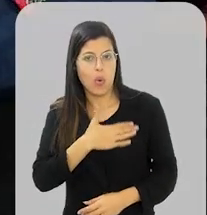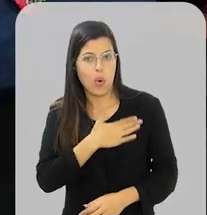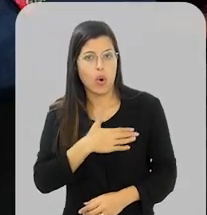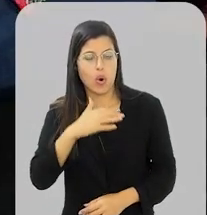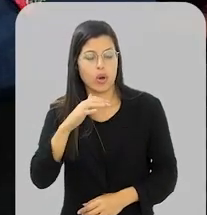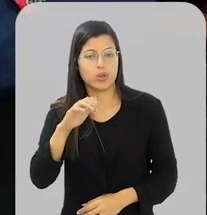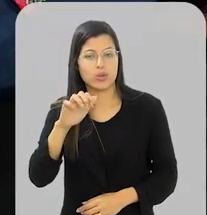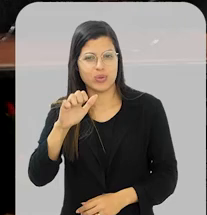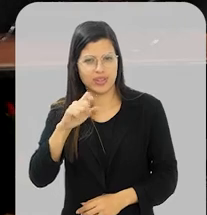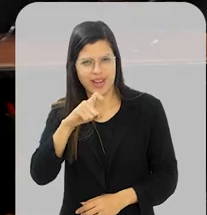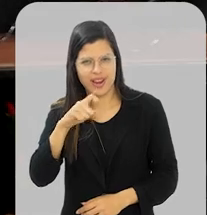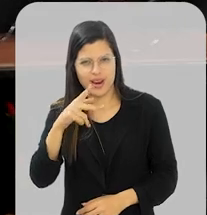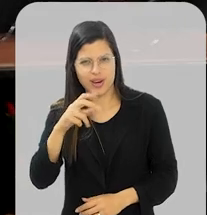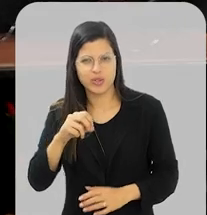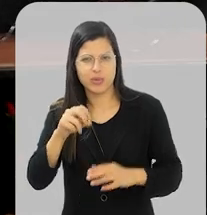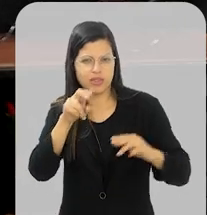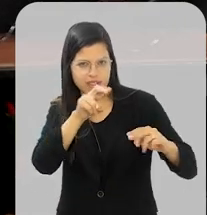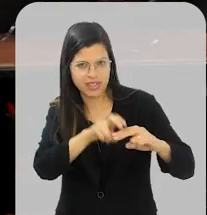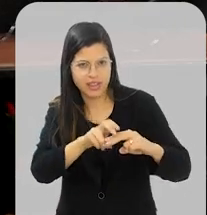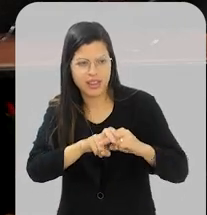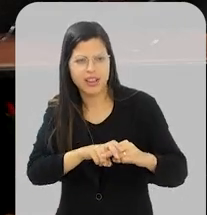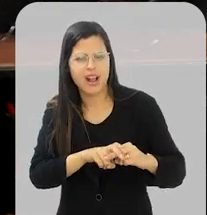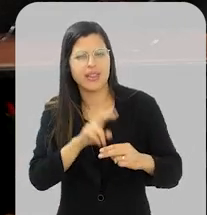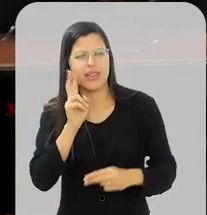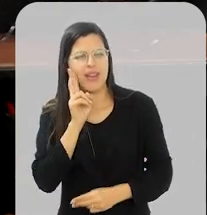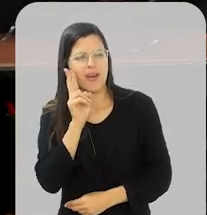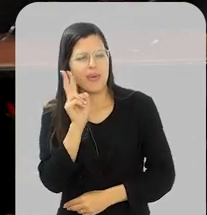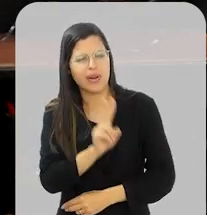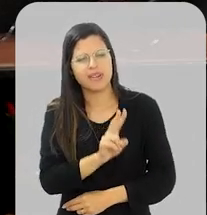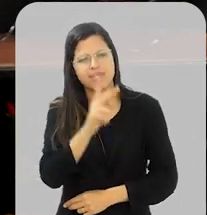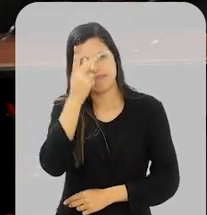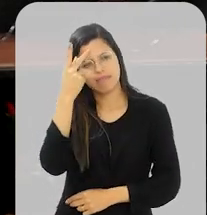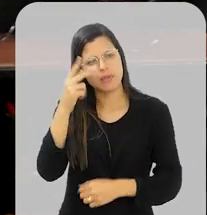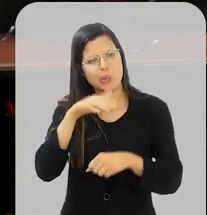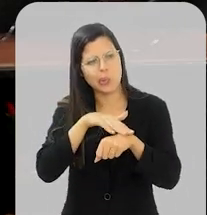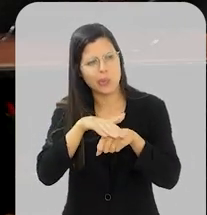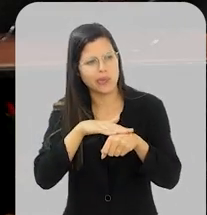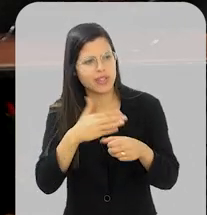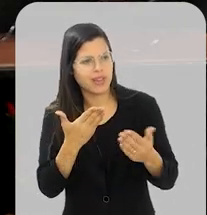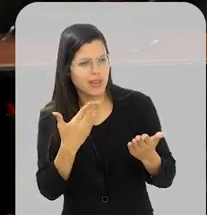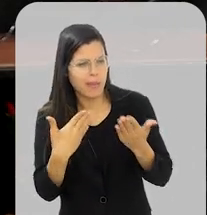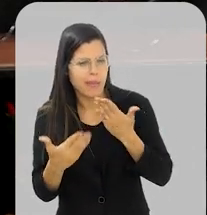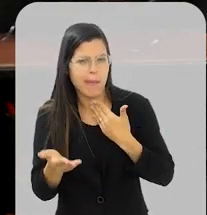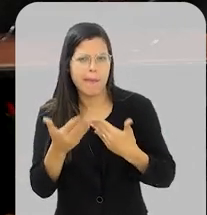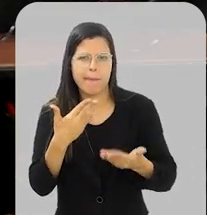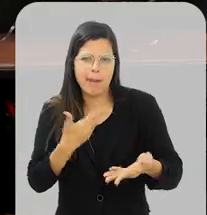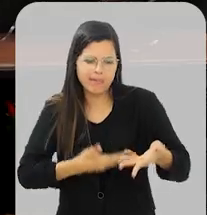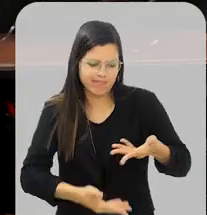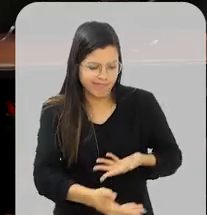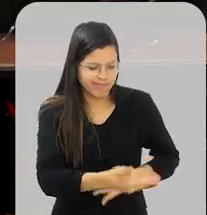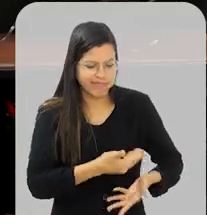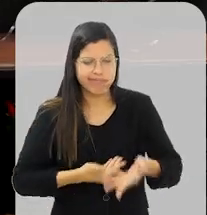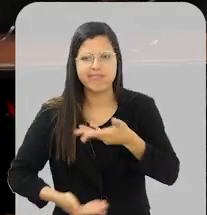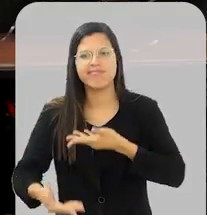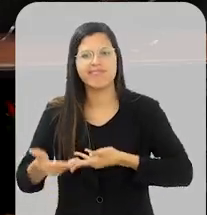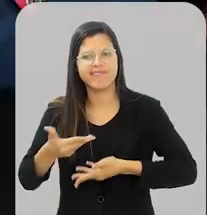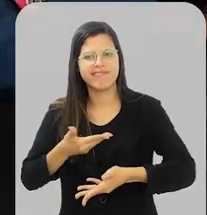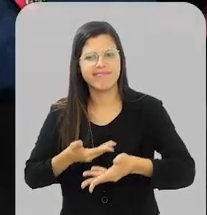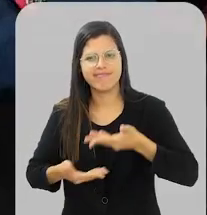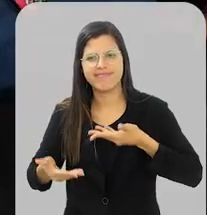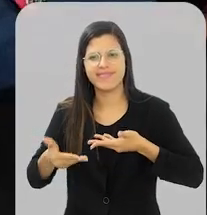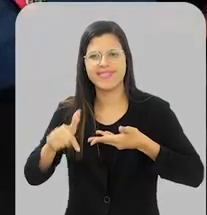gosto da Expo é ficar sentada lá no meu stand, olhando eles conversando uns com os outros, assim. Sim,